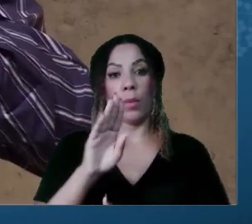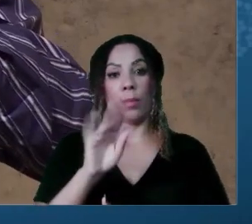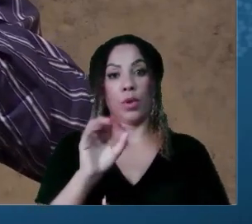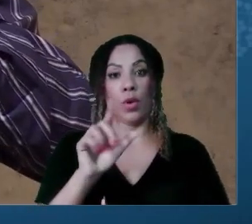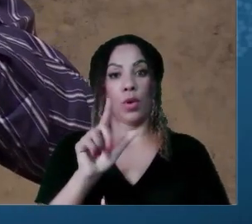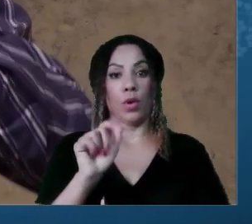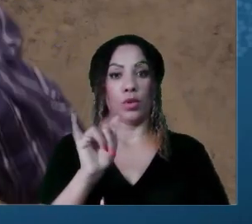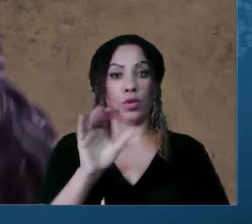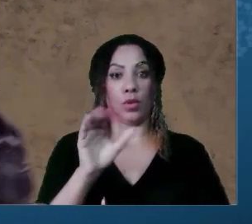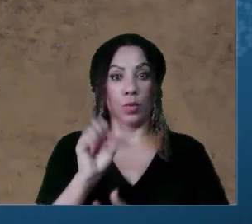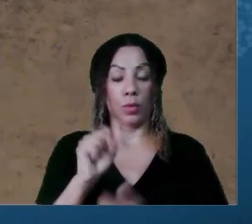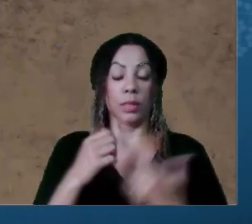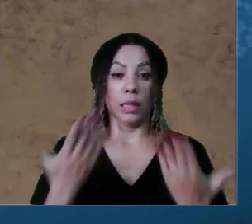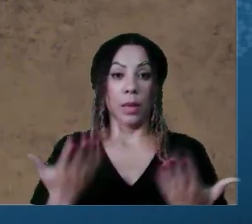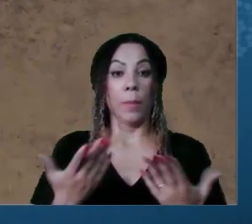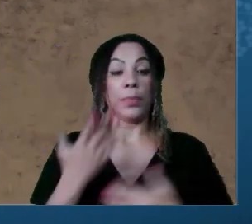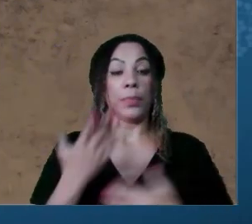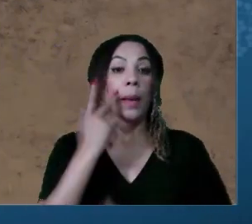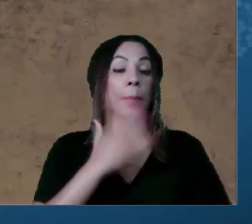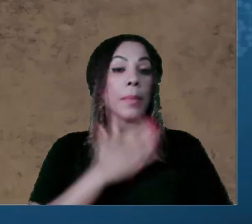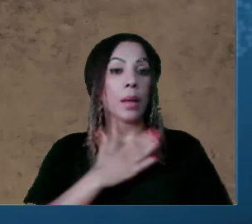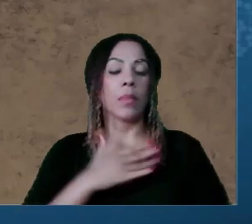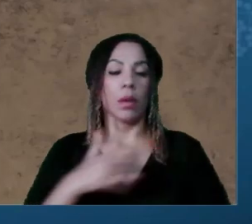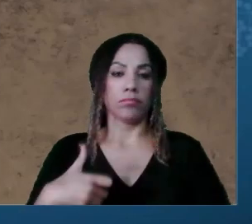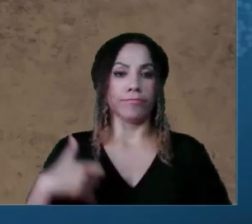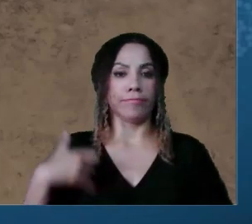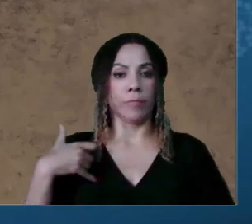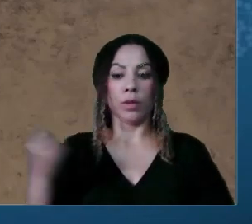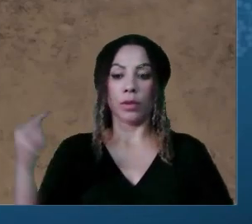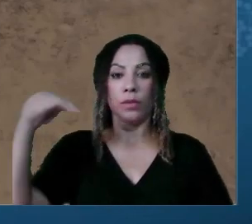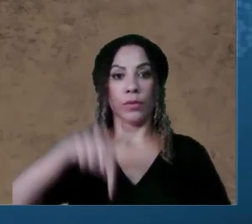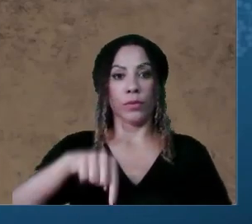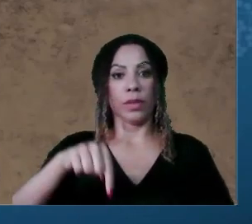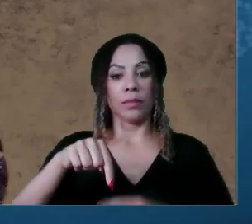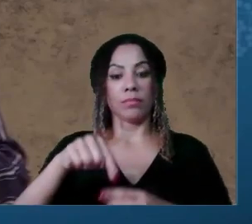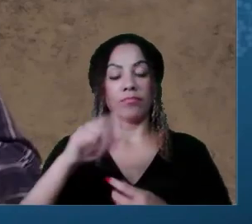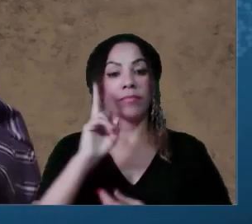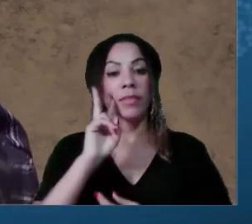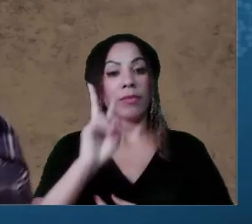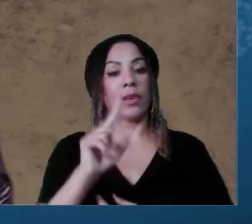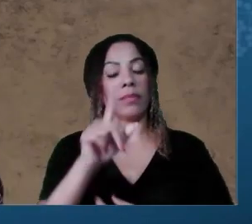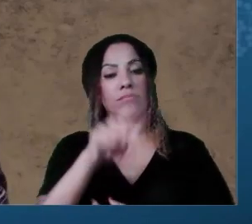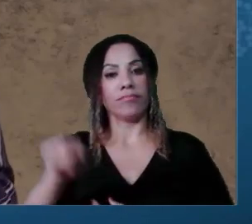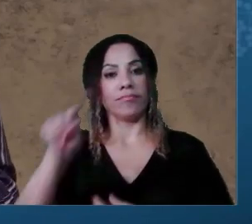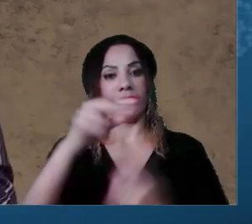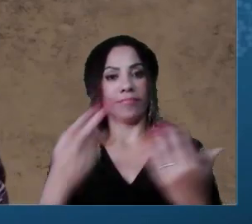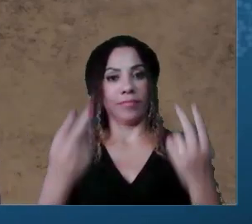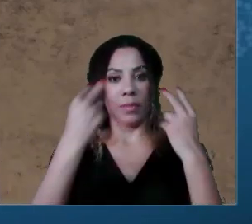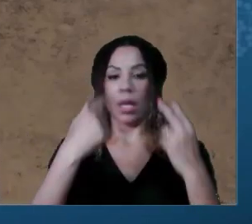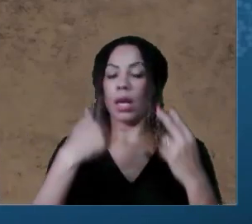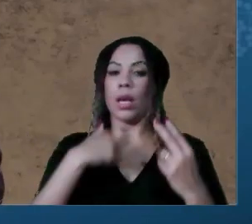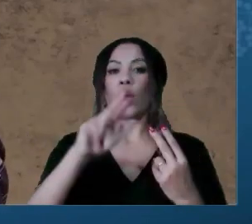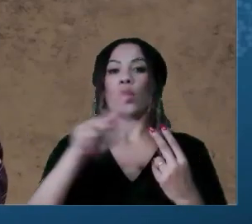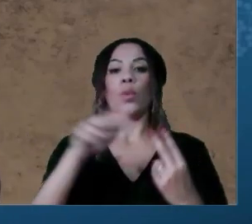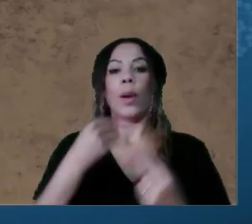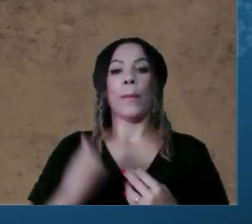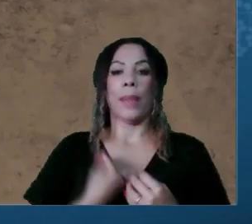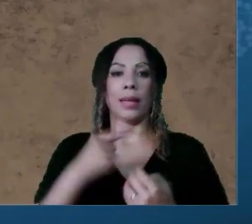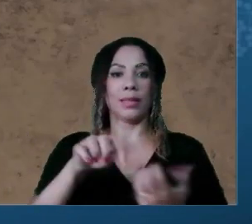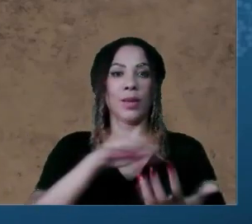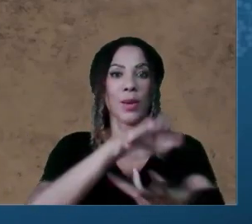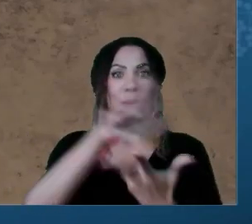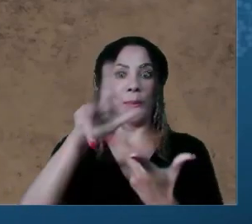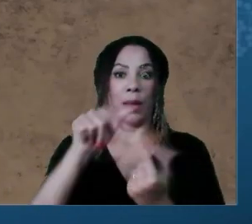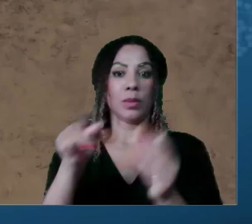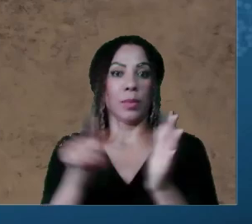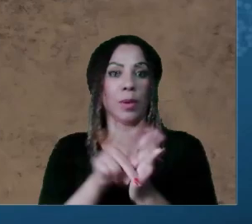Então, para mim é uma honra estar aqui hoje na frente de vocês. Eu não faço parte do mundo de vacinas, e eu